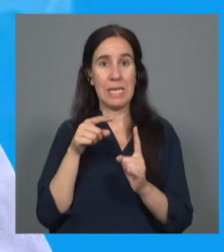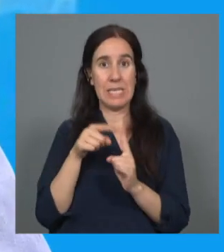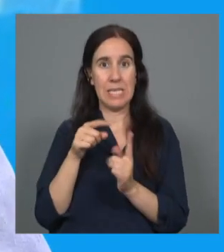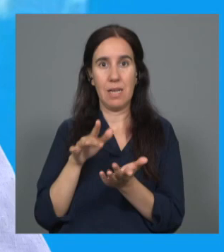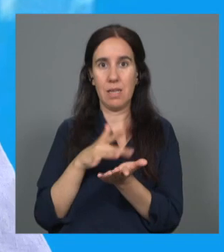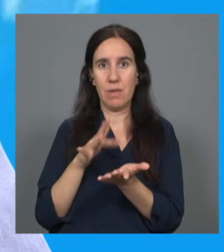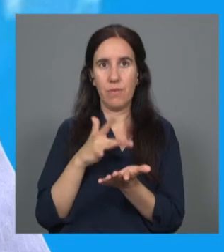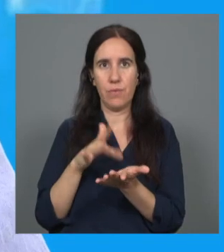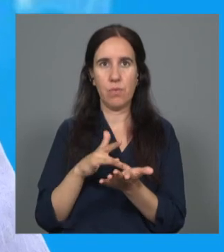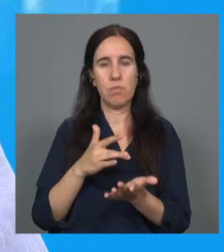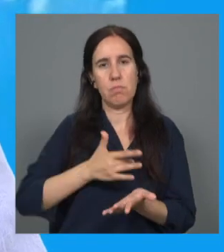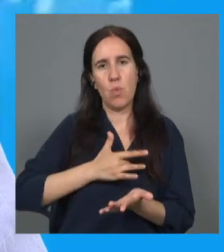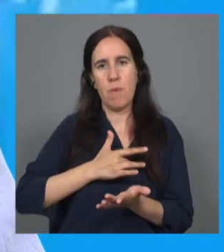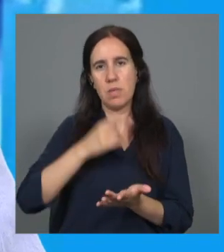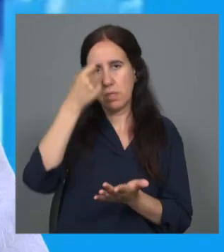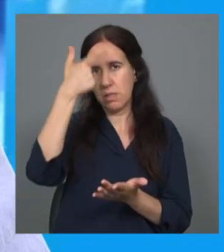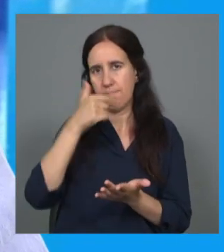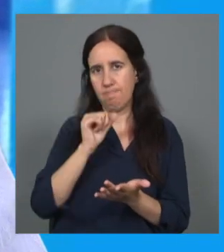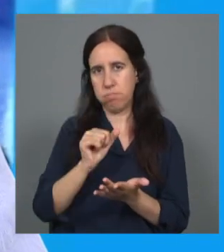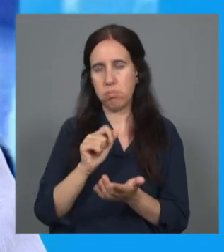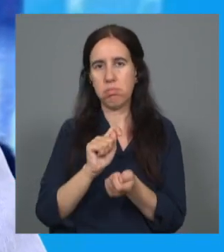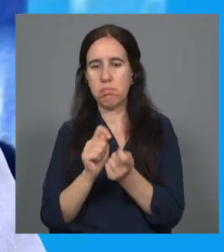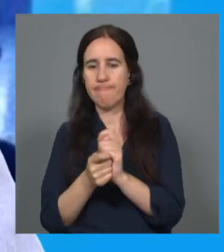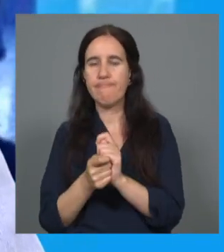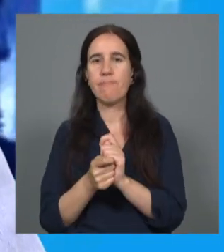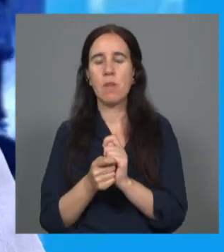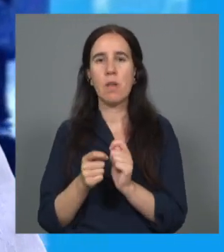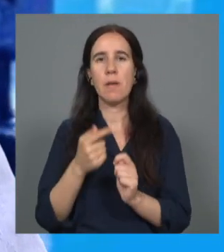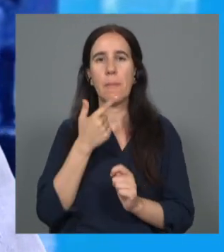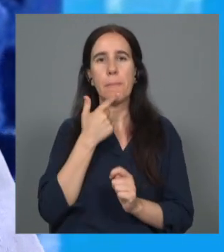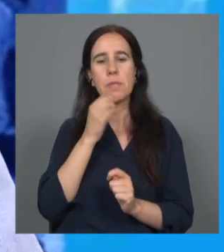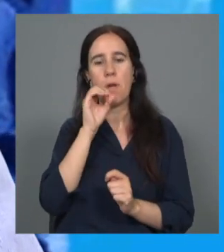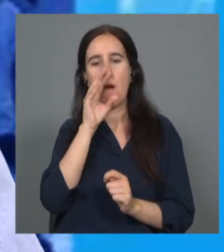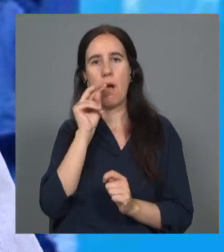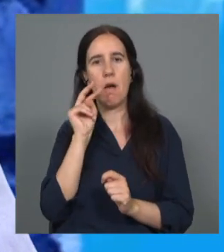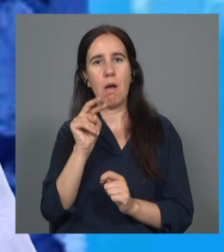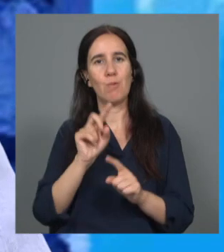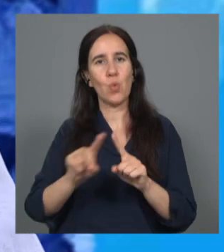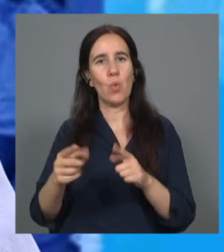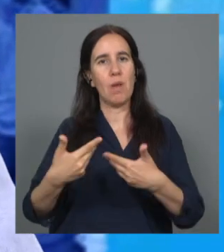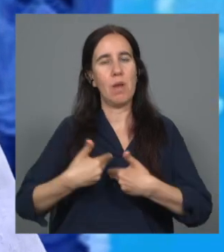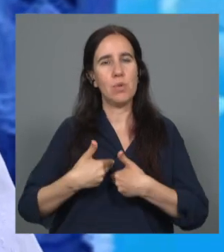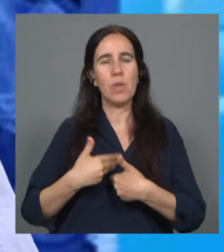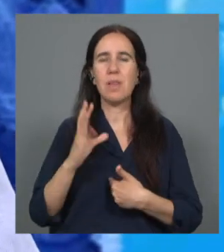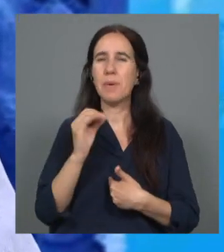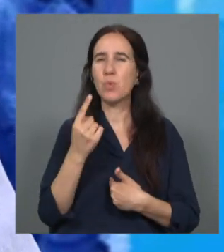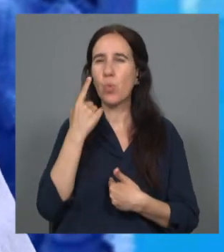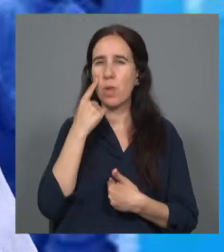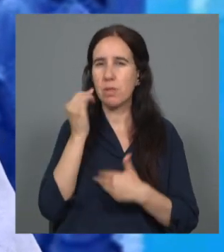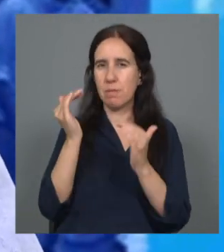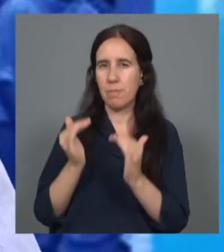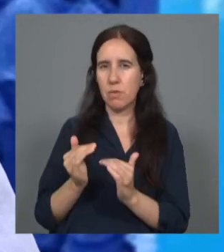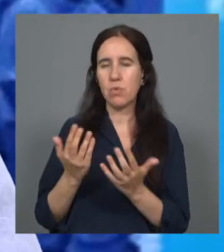em forma de romance, vai nos ajudar a perceber uma outra faceta e também uma outra que talvez menos conhecida, que é a